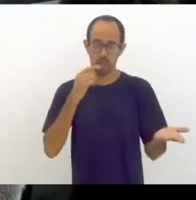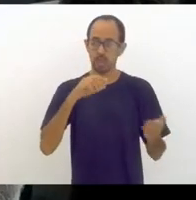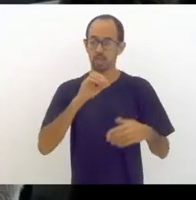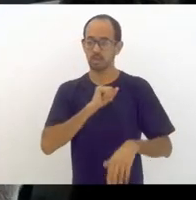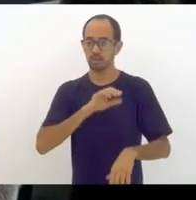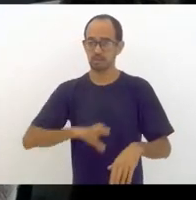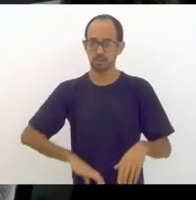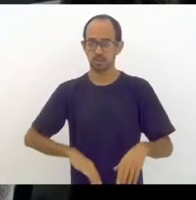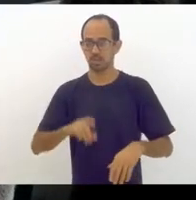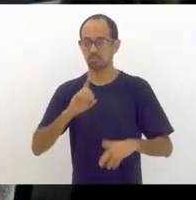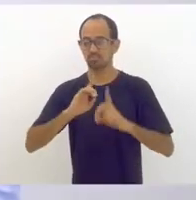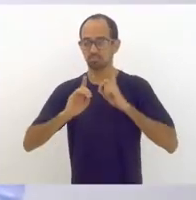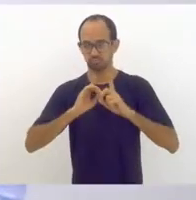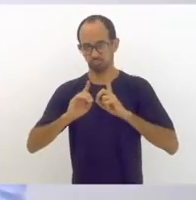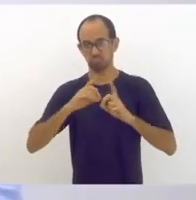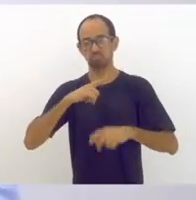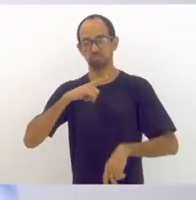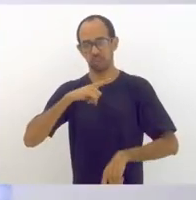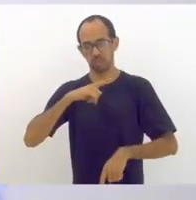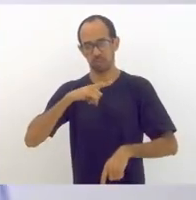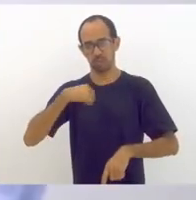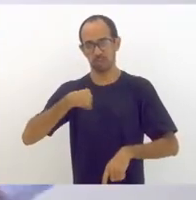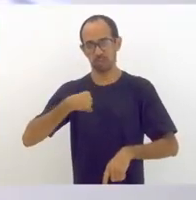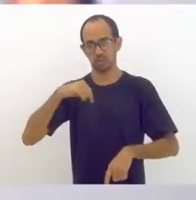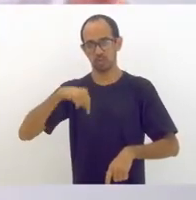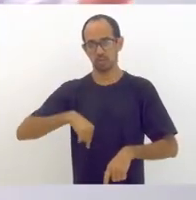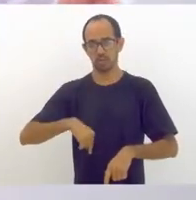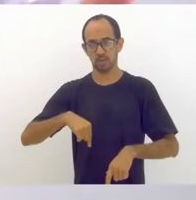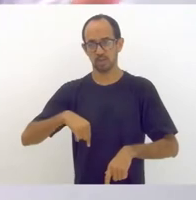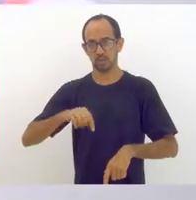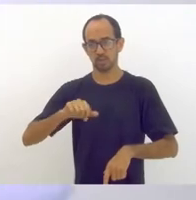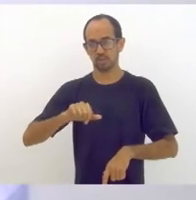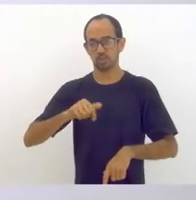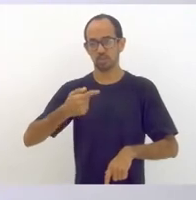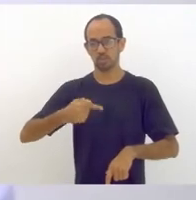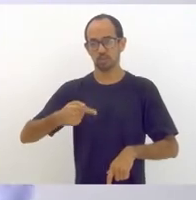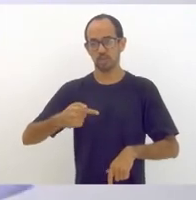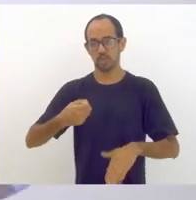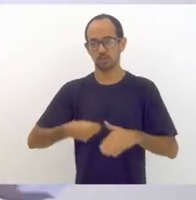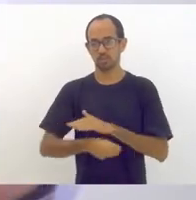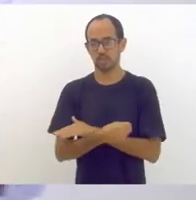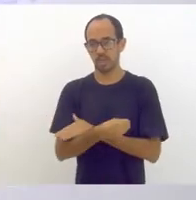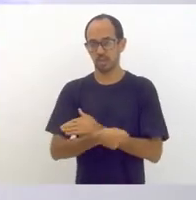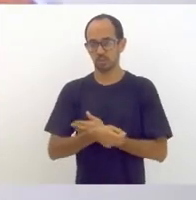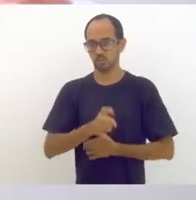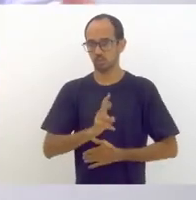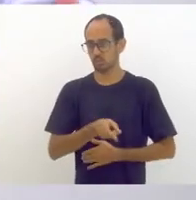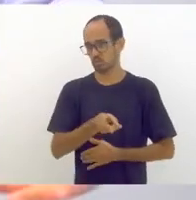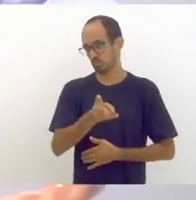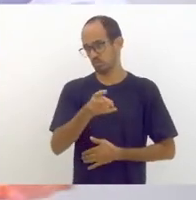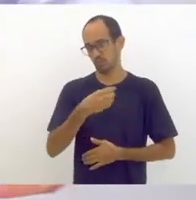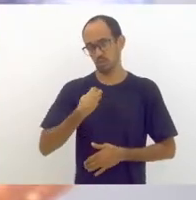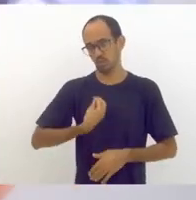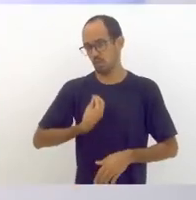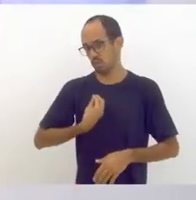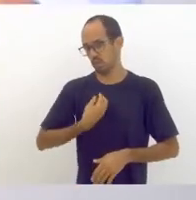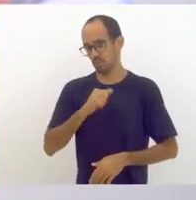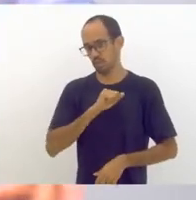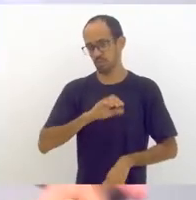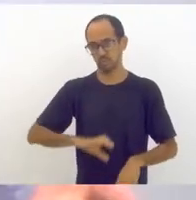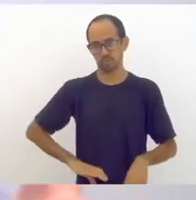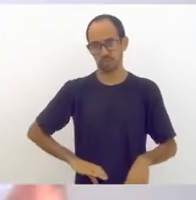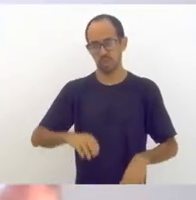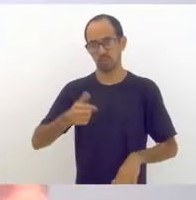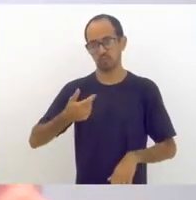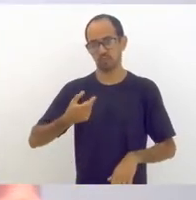Eu estou aqui nessa casa, já fui para o meu sétimo mandato consecutivo, convivo com o deputado André Ciliano há 20